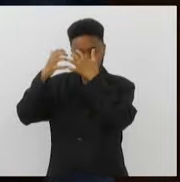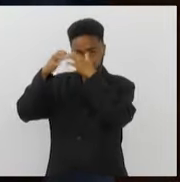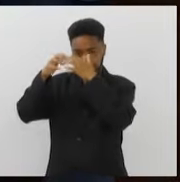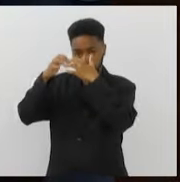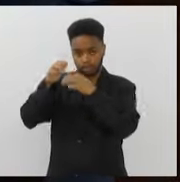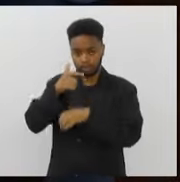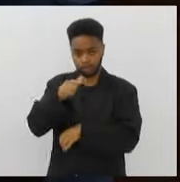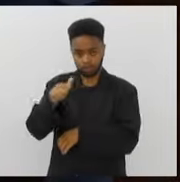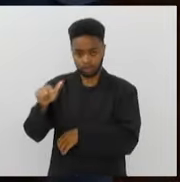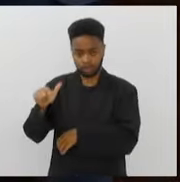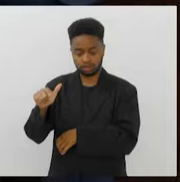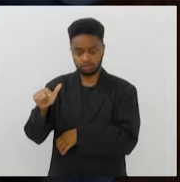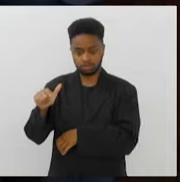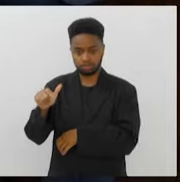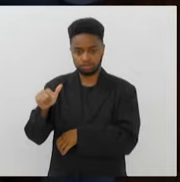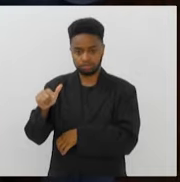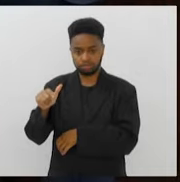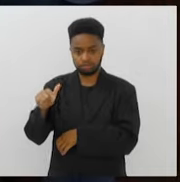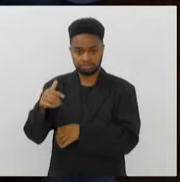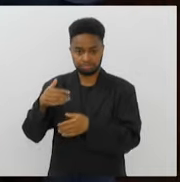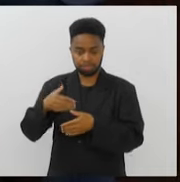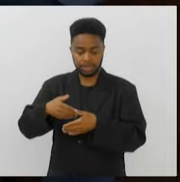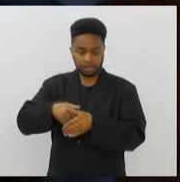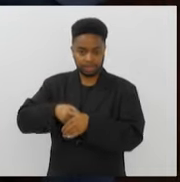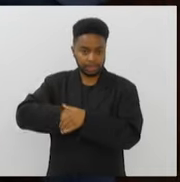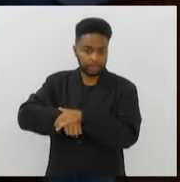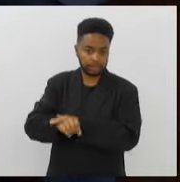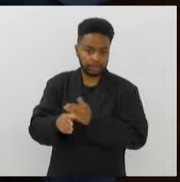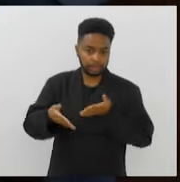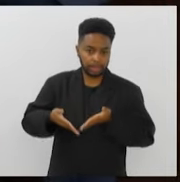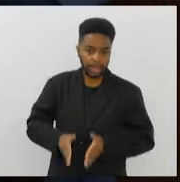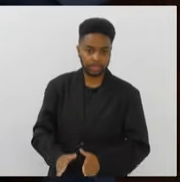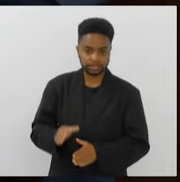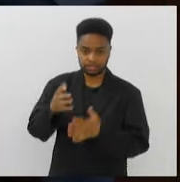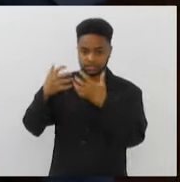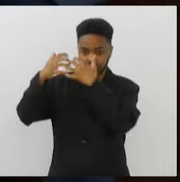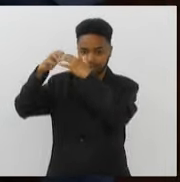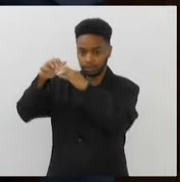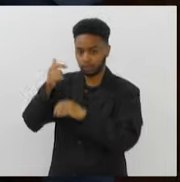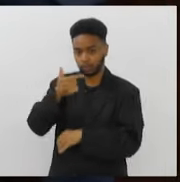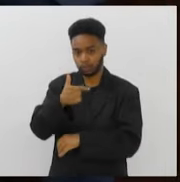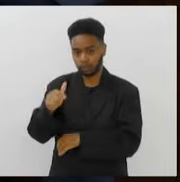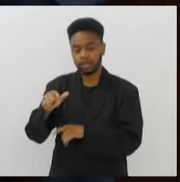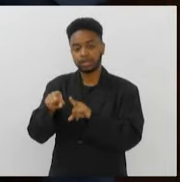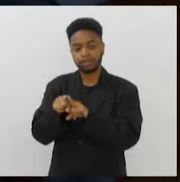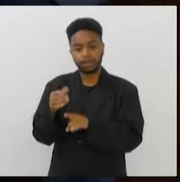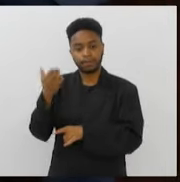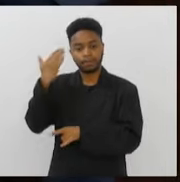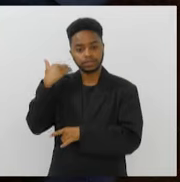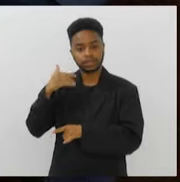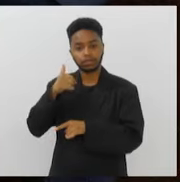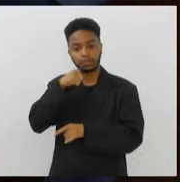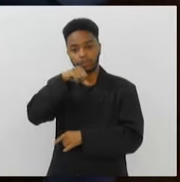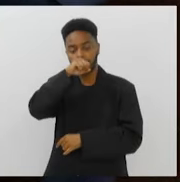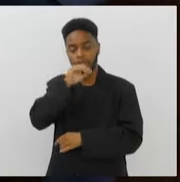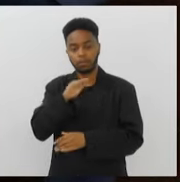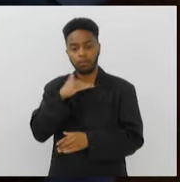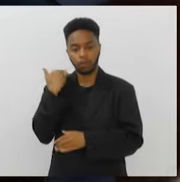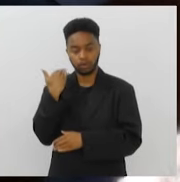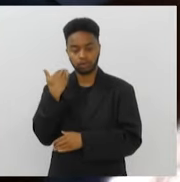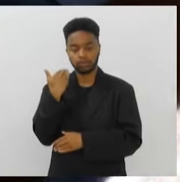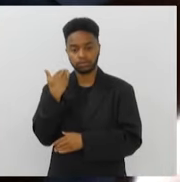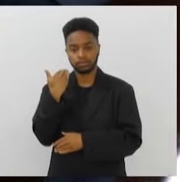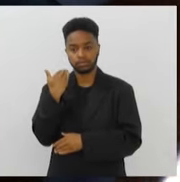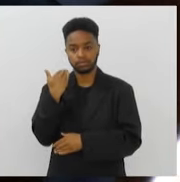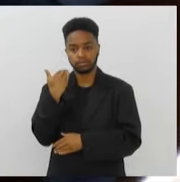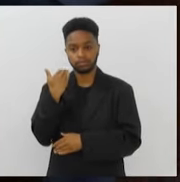sem o cérebro, formada sem o cérebro. Naquela época, a mãe também morria e